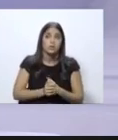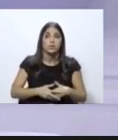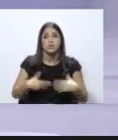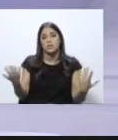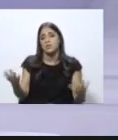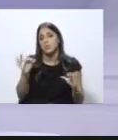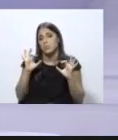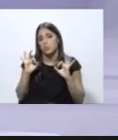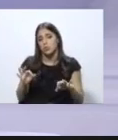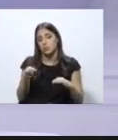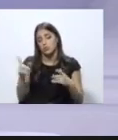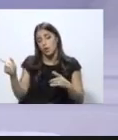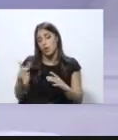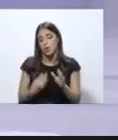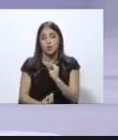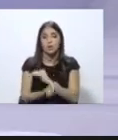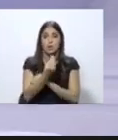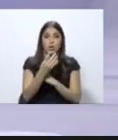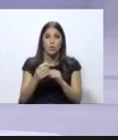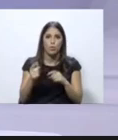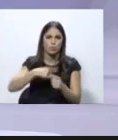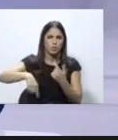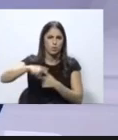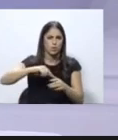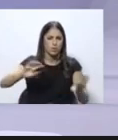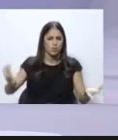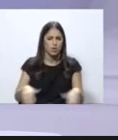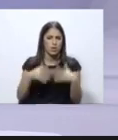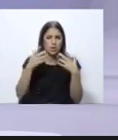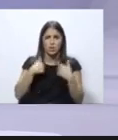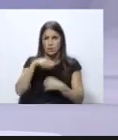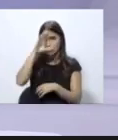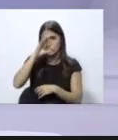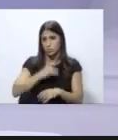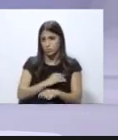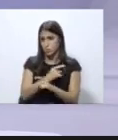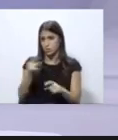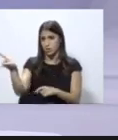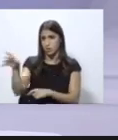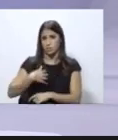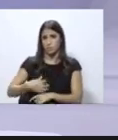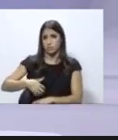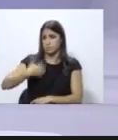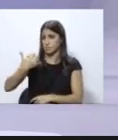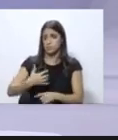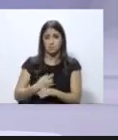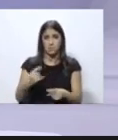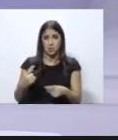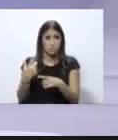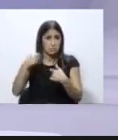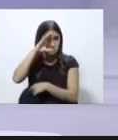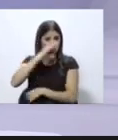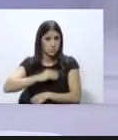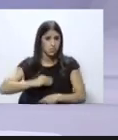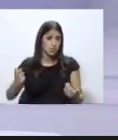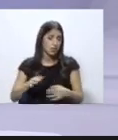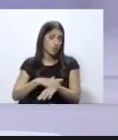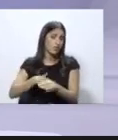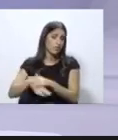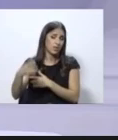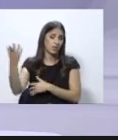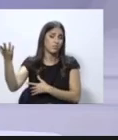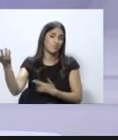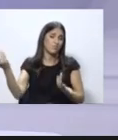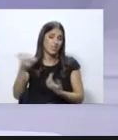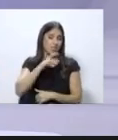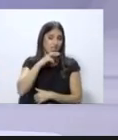Portanto, teve de inventar aqui uma polémica qualquer, cuja origem eu desconheço em absoluto, e fez mais uma figurinha